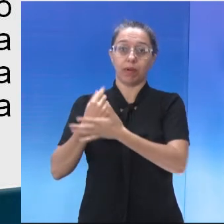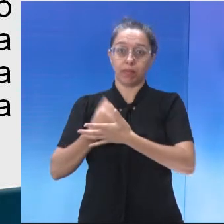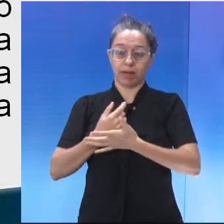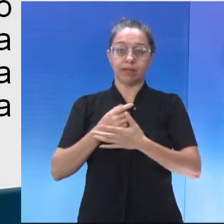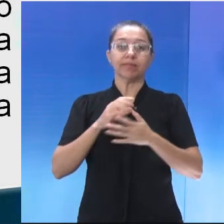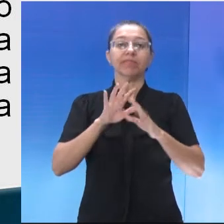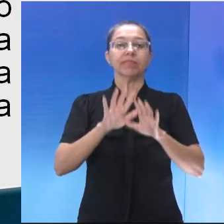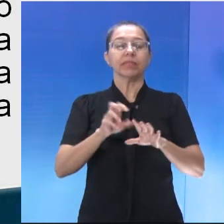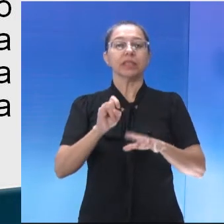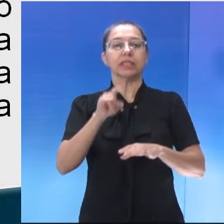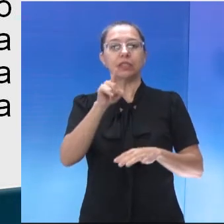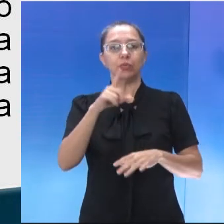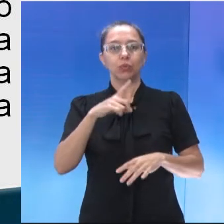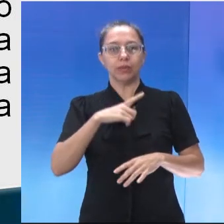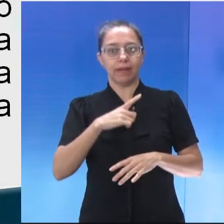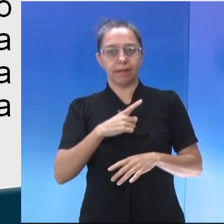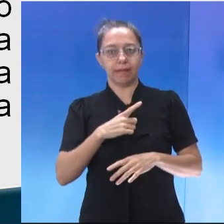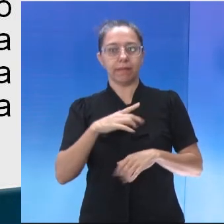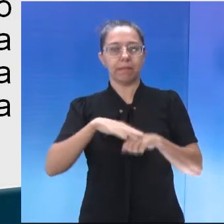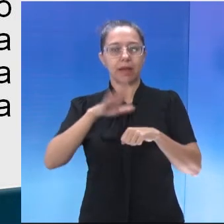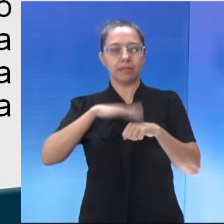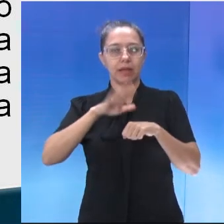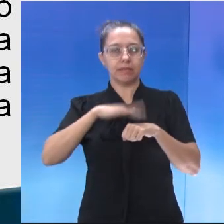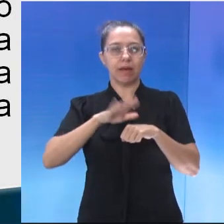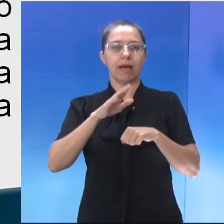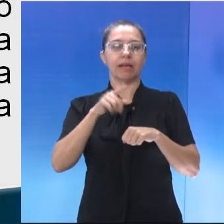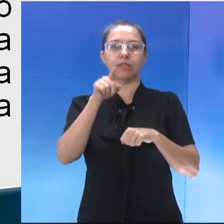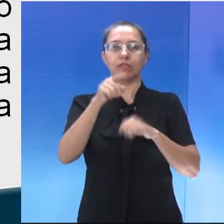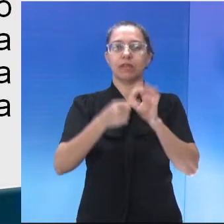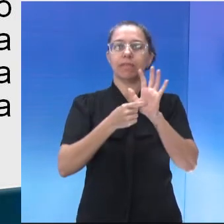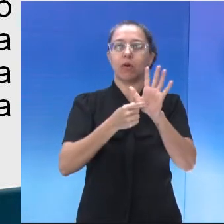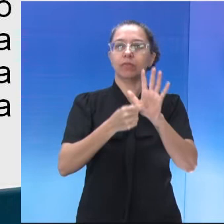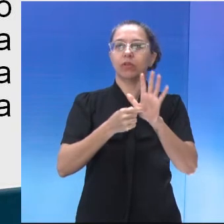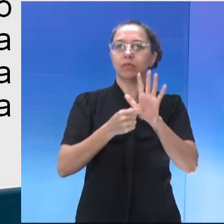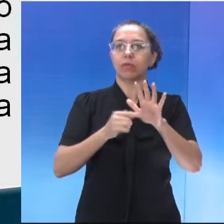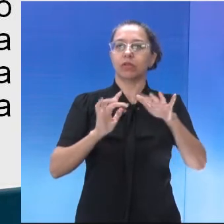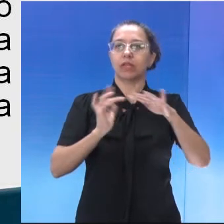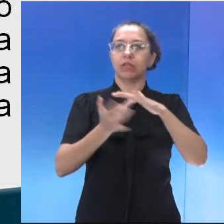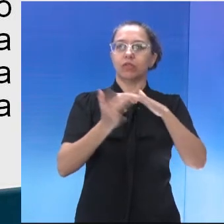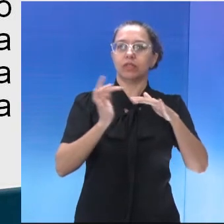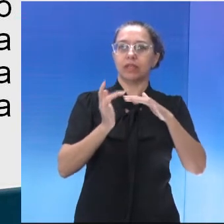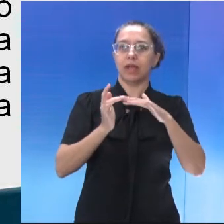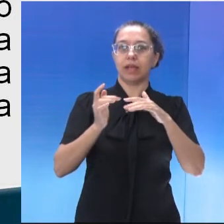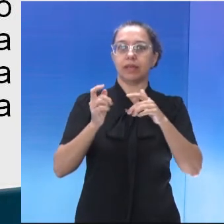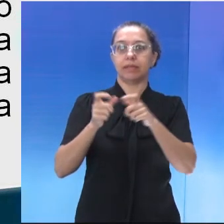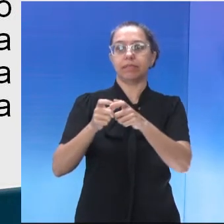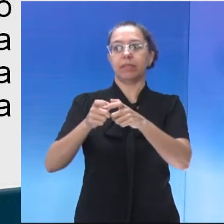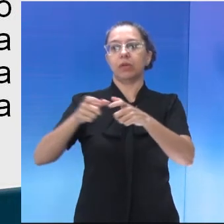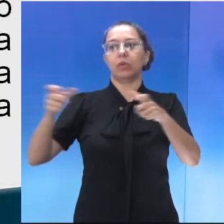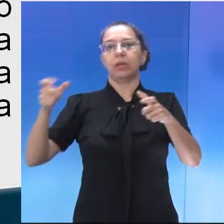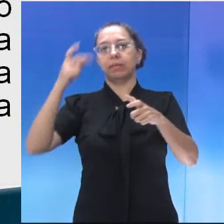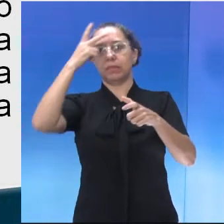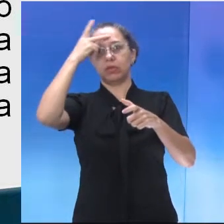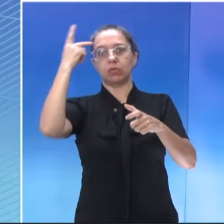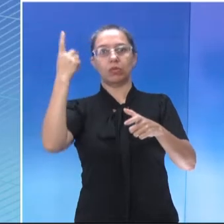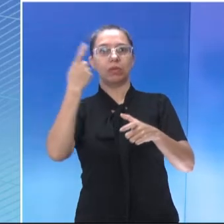e quanto mais você mostra nas redes sociais, melhor é a aprovação, né, do